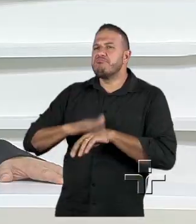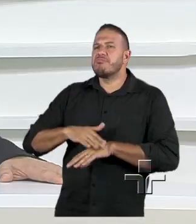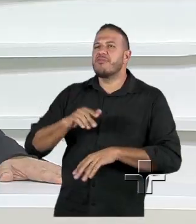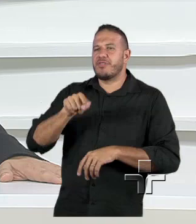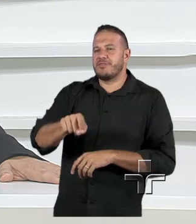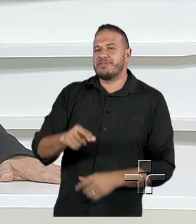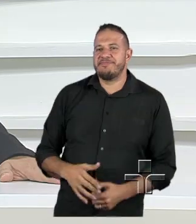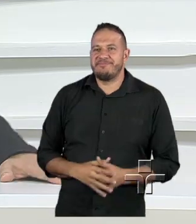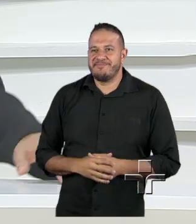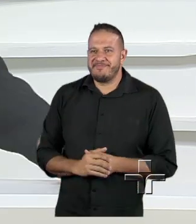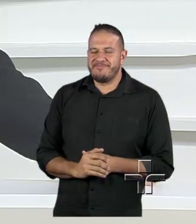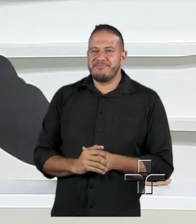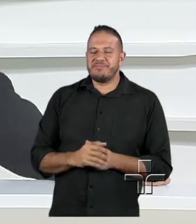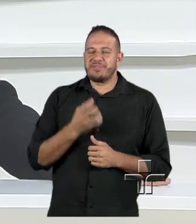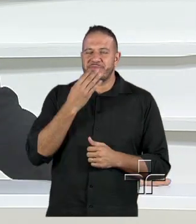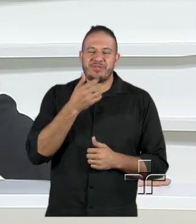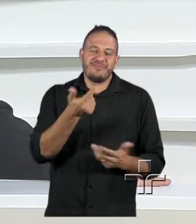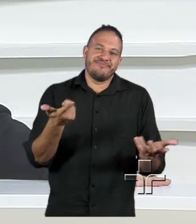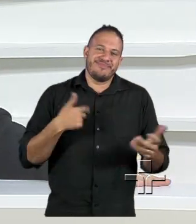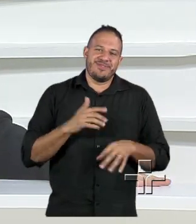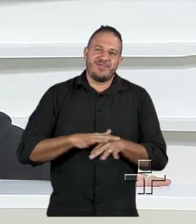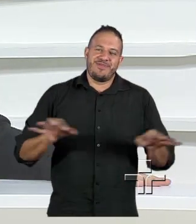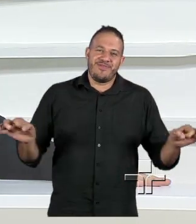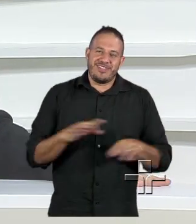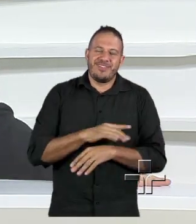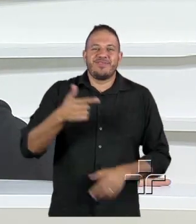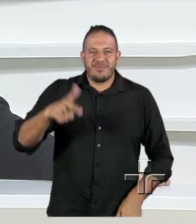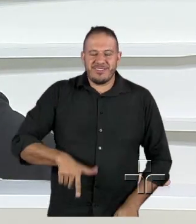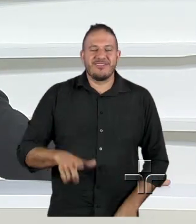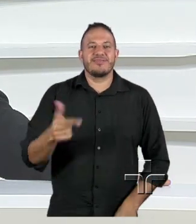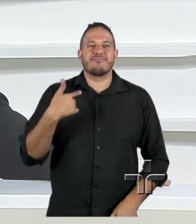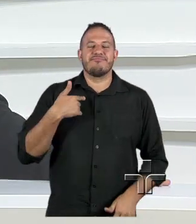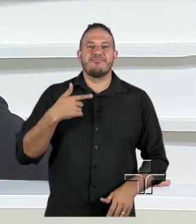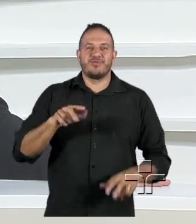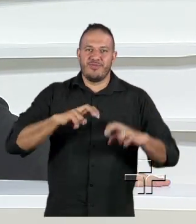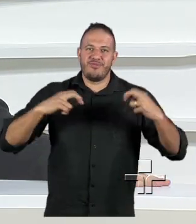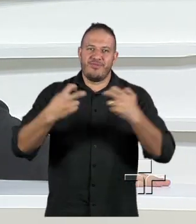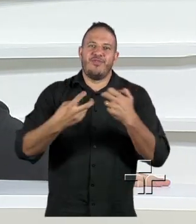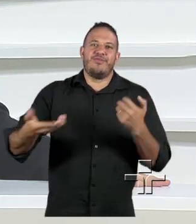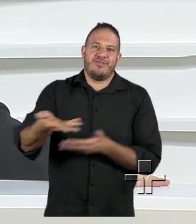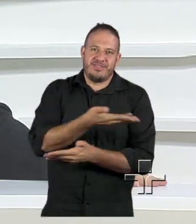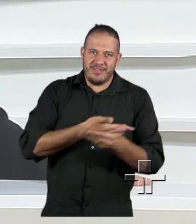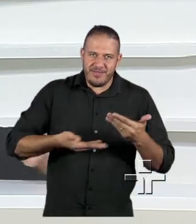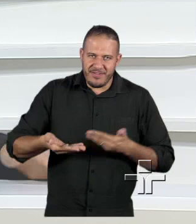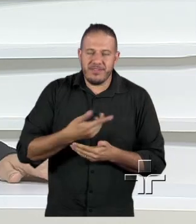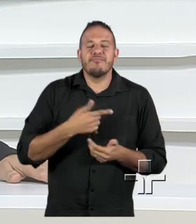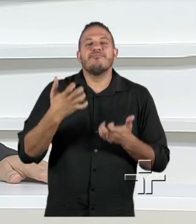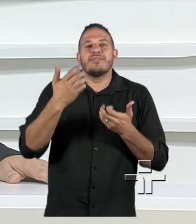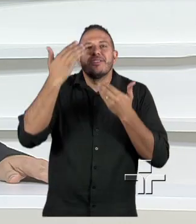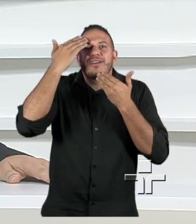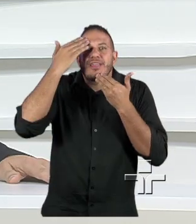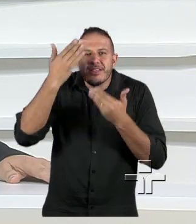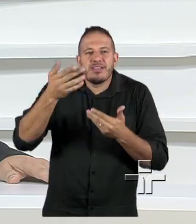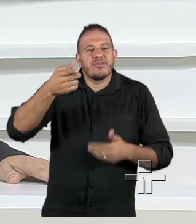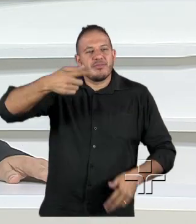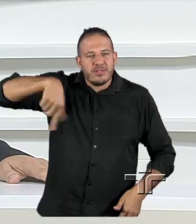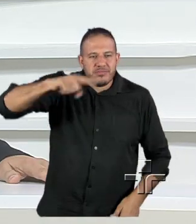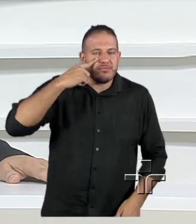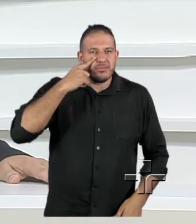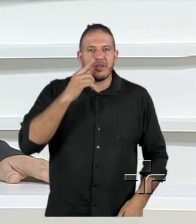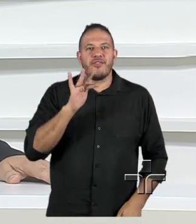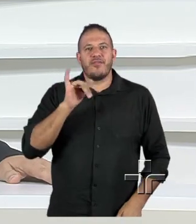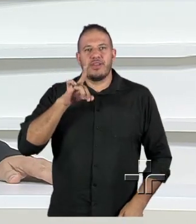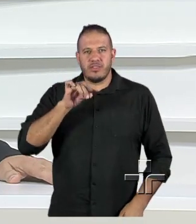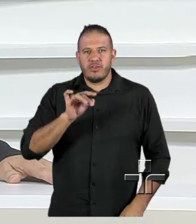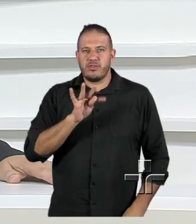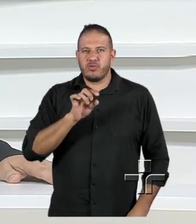bom. Estamos chegando ao final de mais esta edição do Roda Viva. Agradeço a participação do Fernando